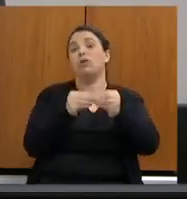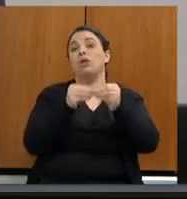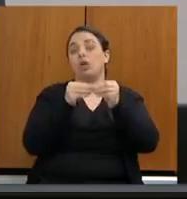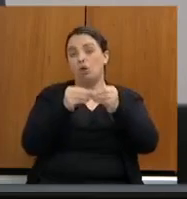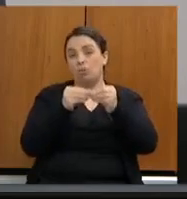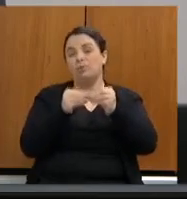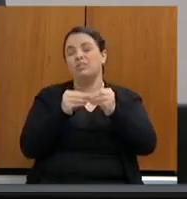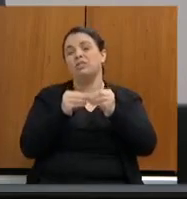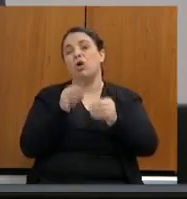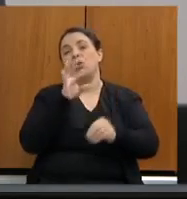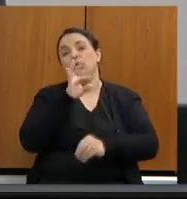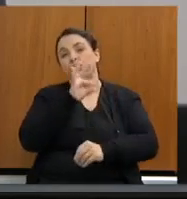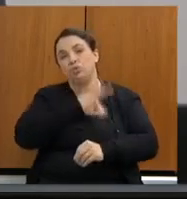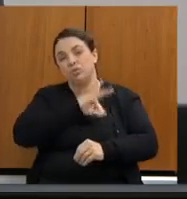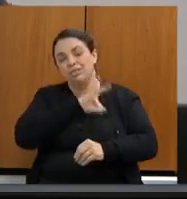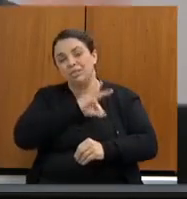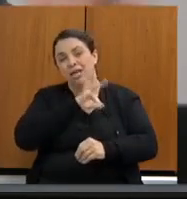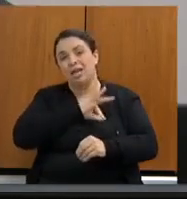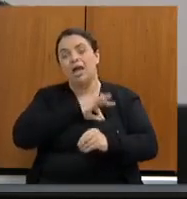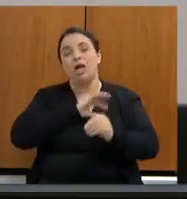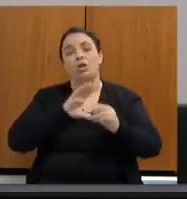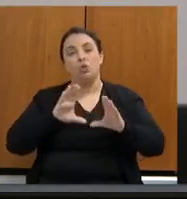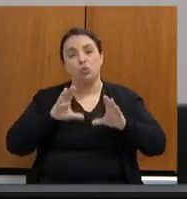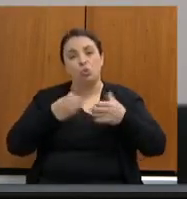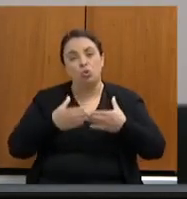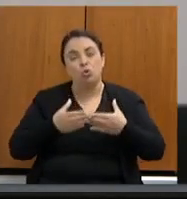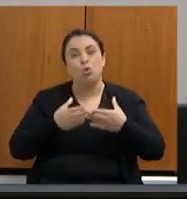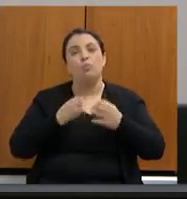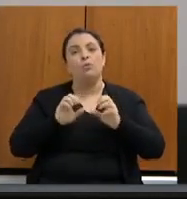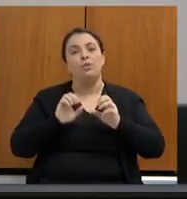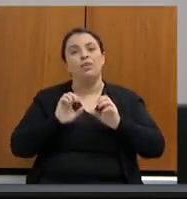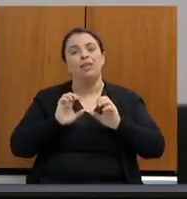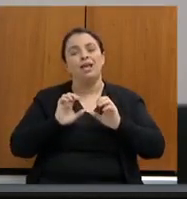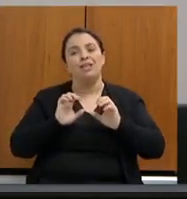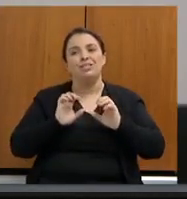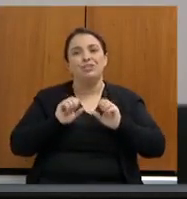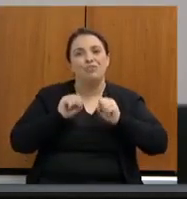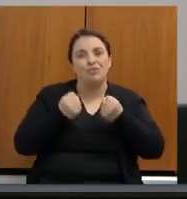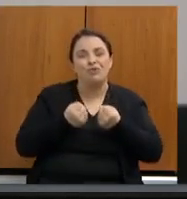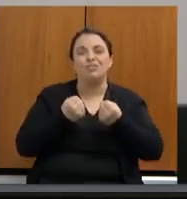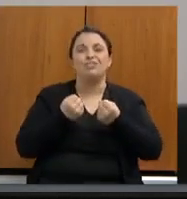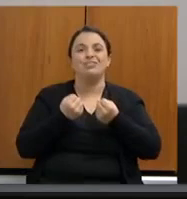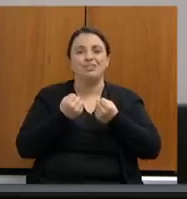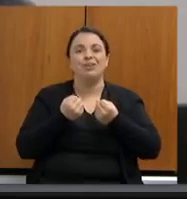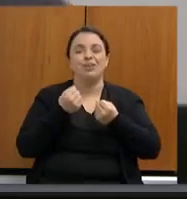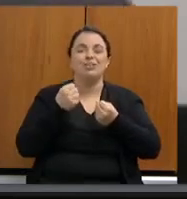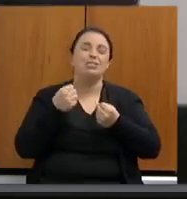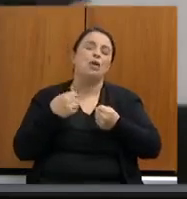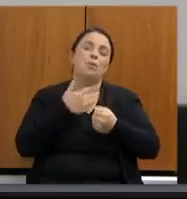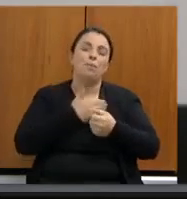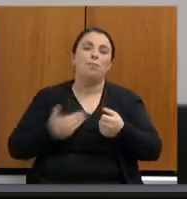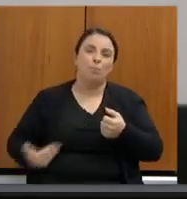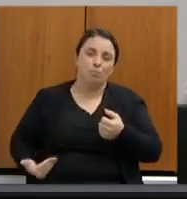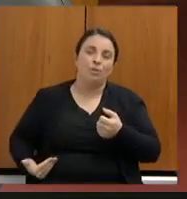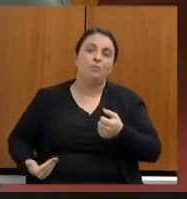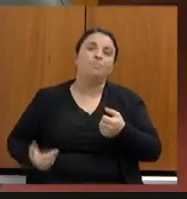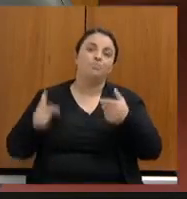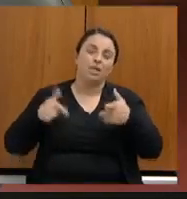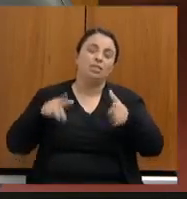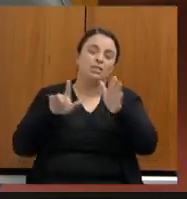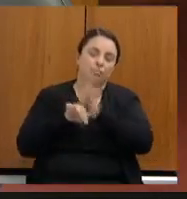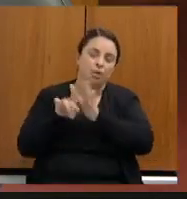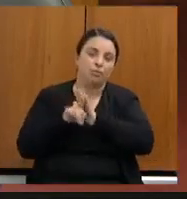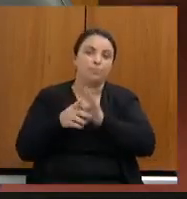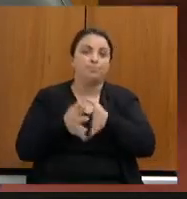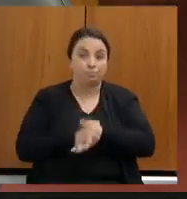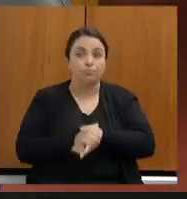salarial das forças de Segurança Pública organette aqueles servidores ligada passion e seus questionamentos Obrigado Deputado com